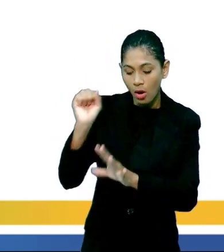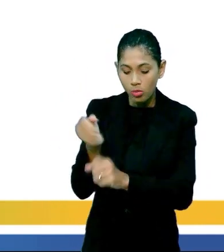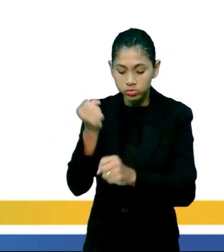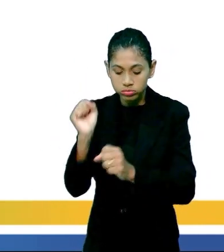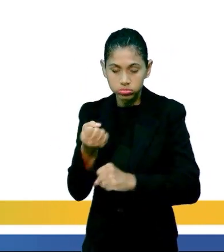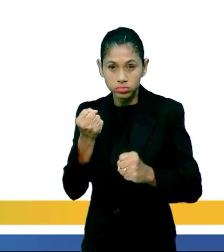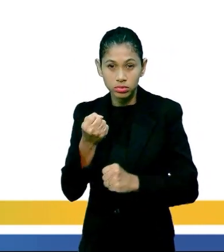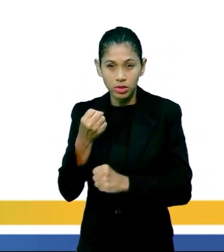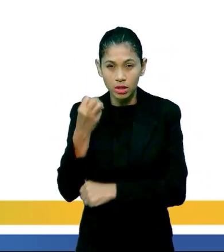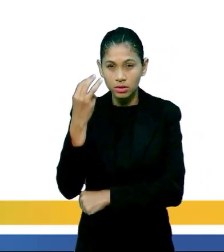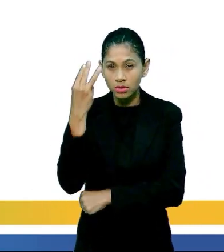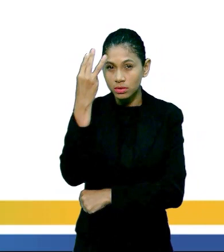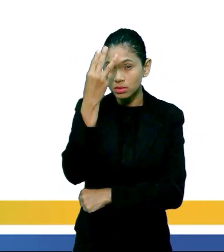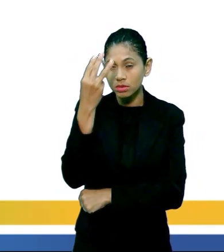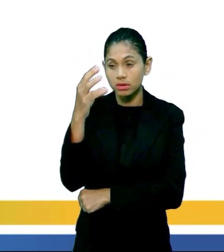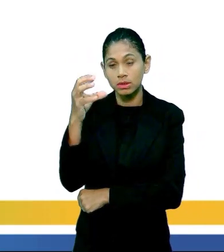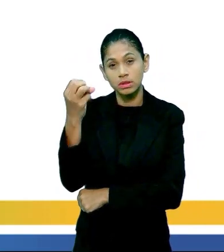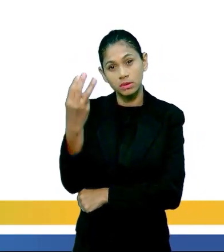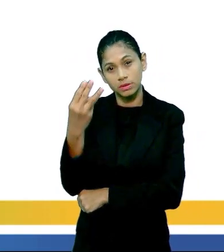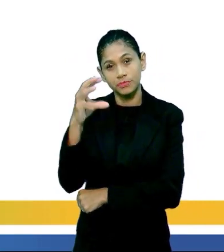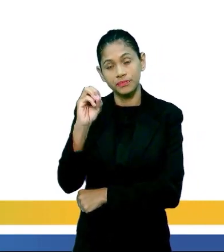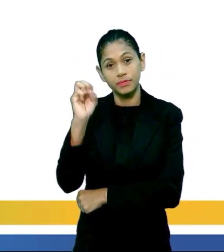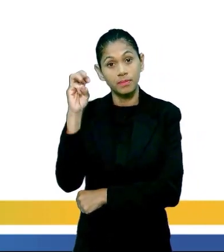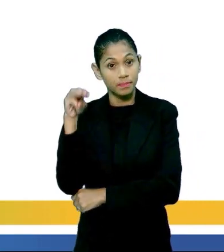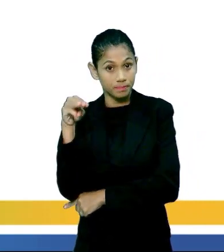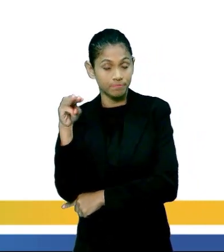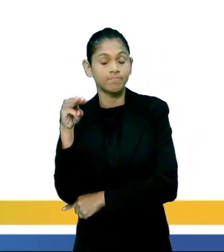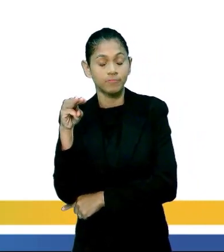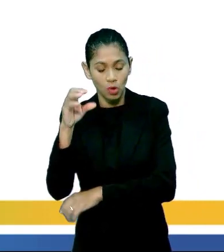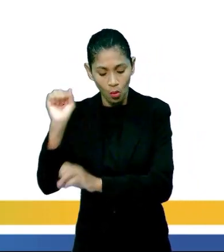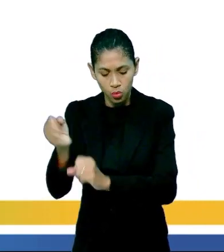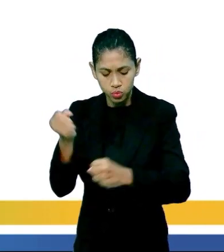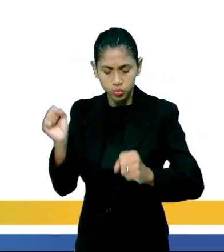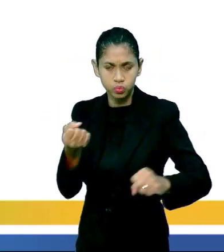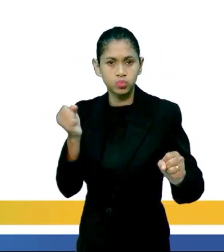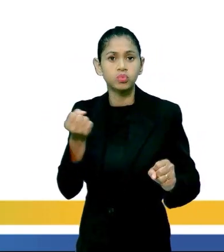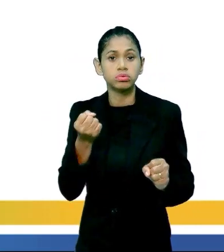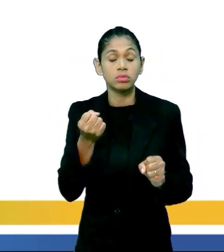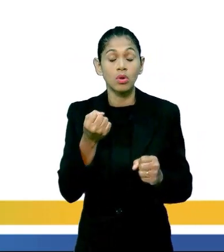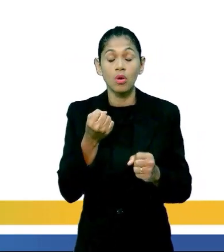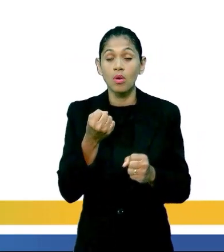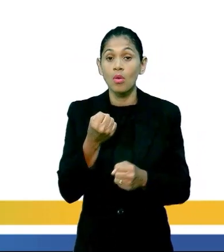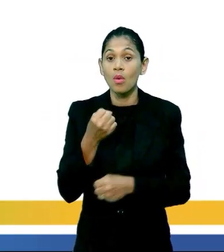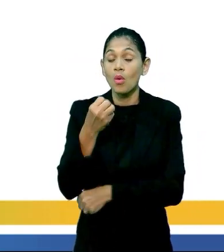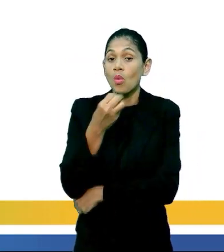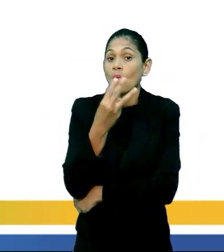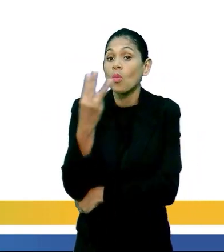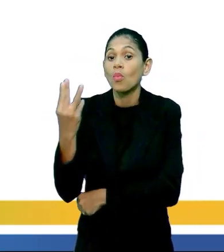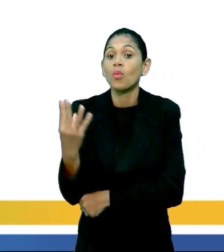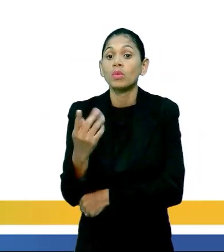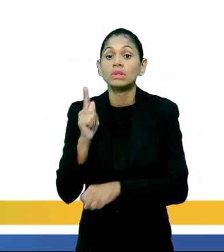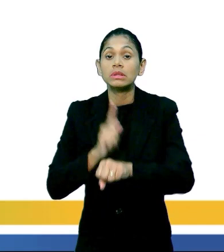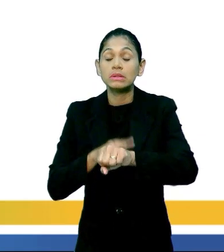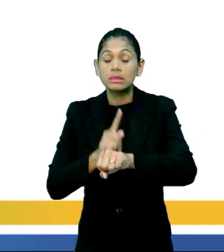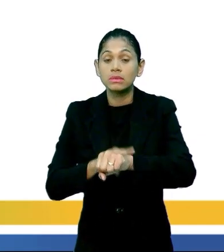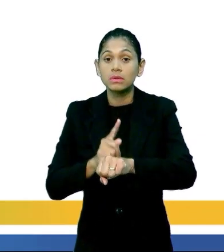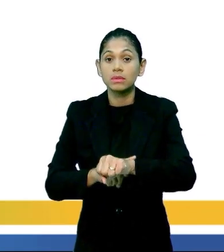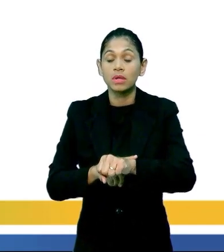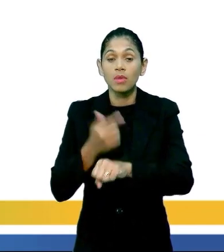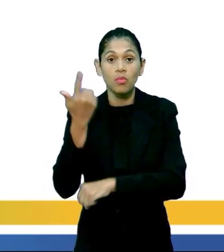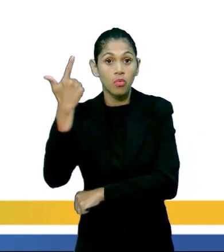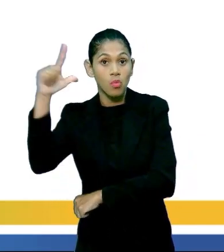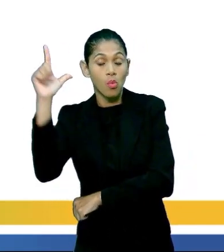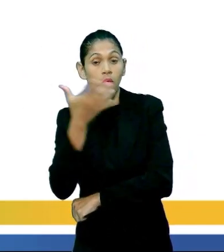paredes. Quanto tempo gastará outro profissional que trabalhe com o triplo da velocidade do primeiro para limpar uma